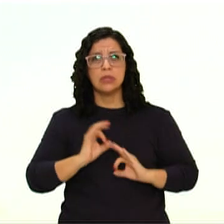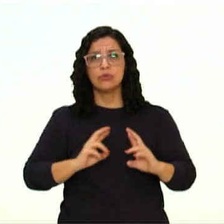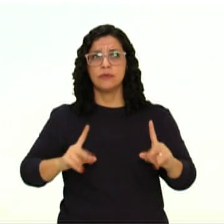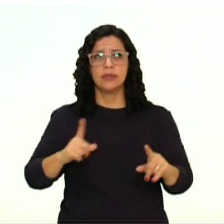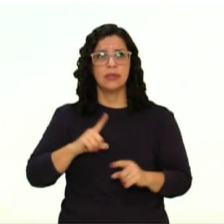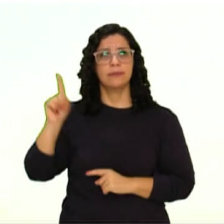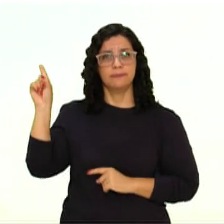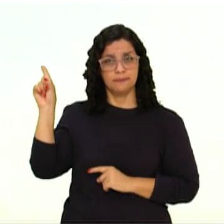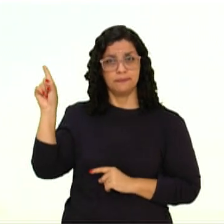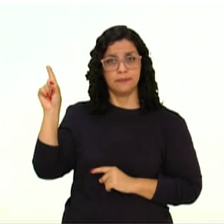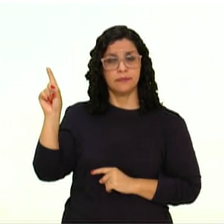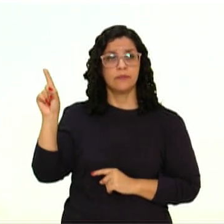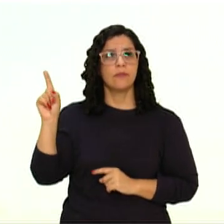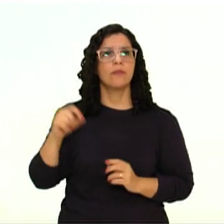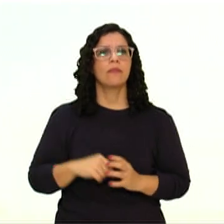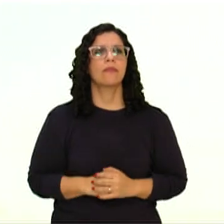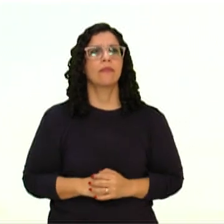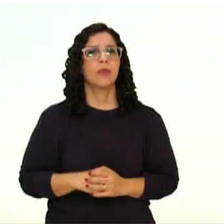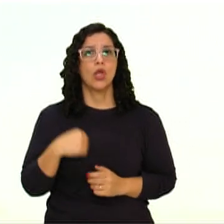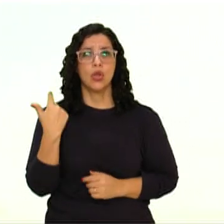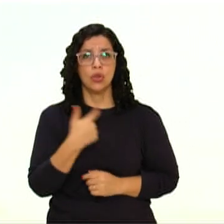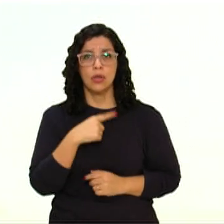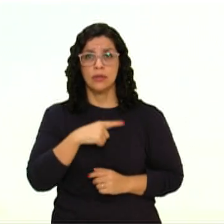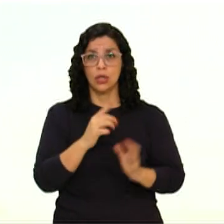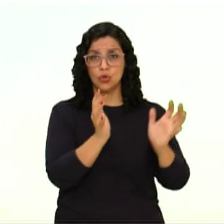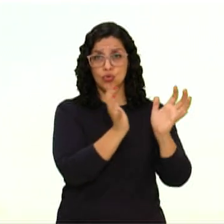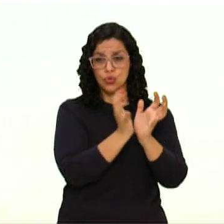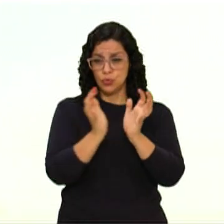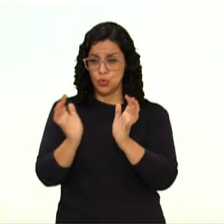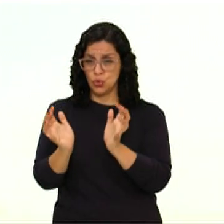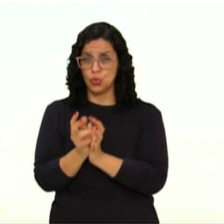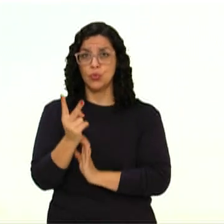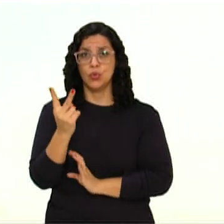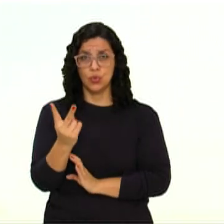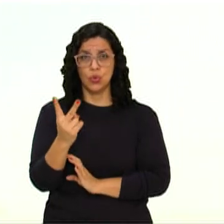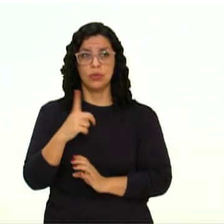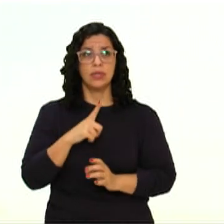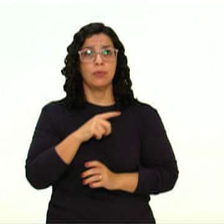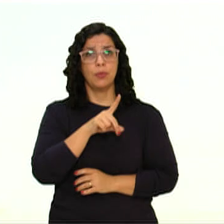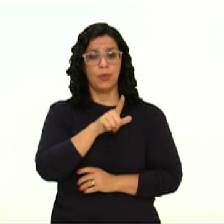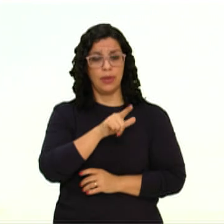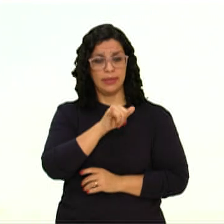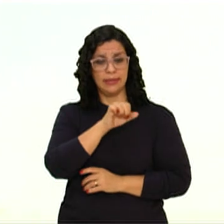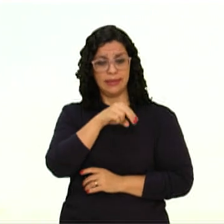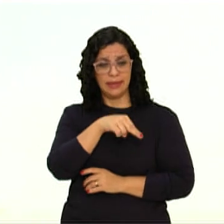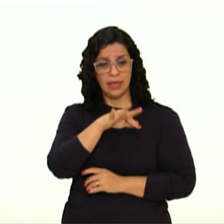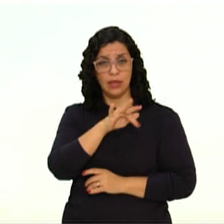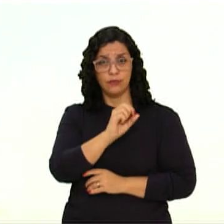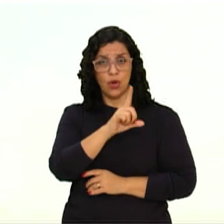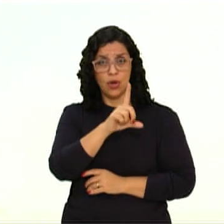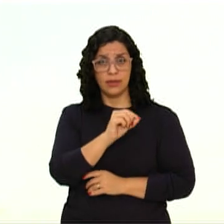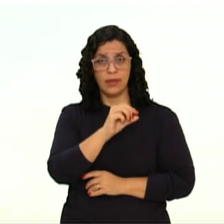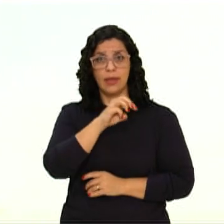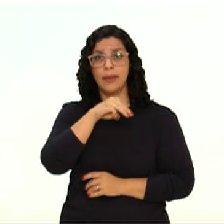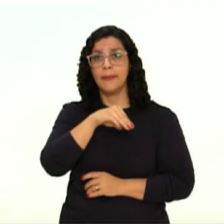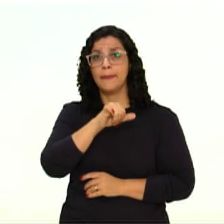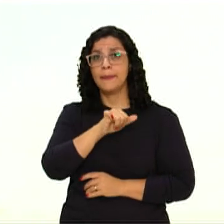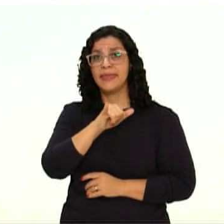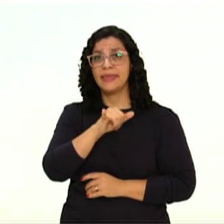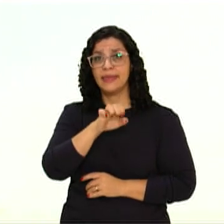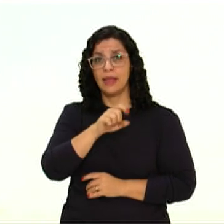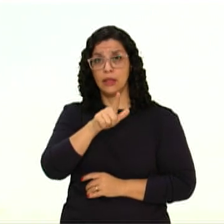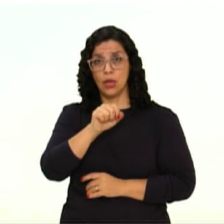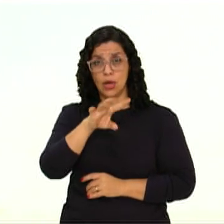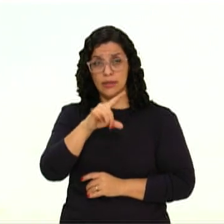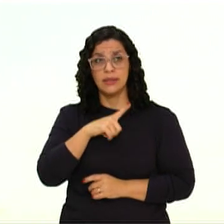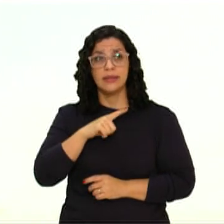nós vamos ter aqui dois grandes grupos, né, células-troncos linfóide e as mieloides, né. No final das